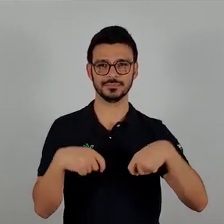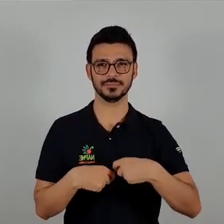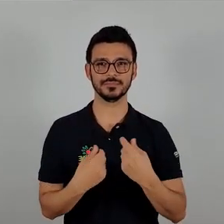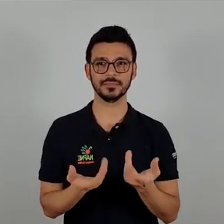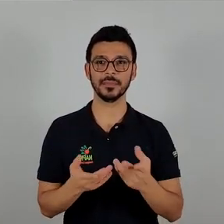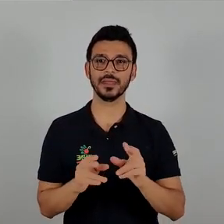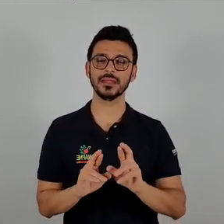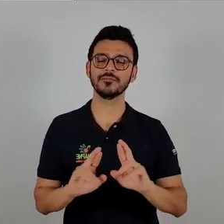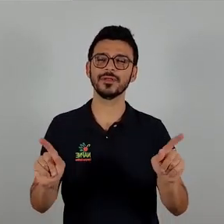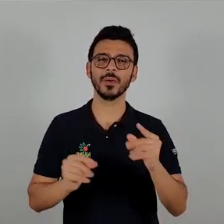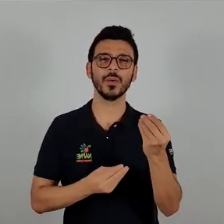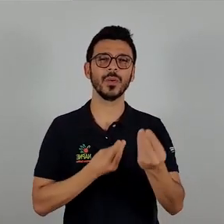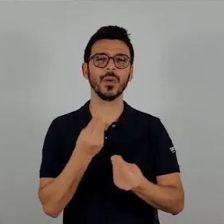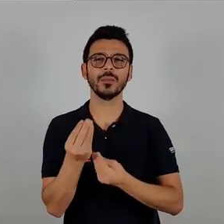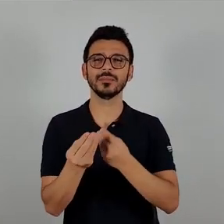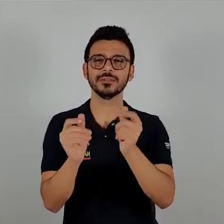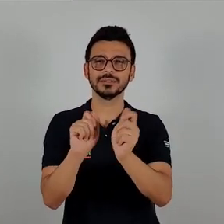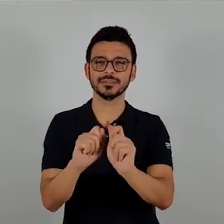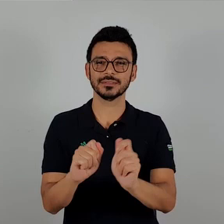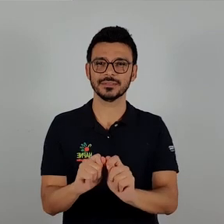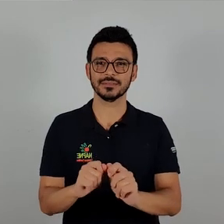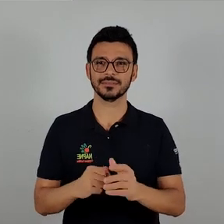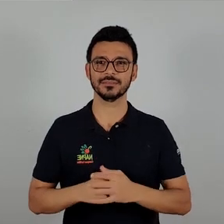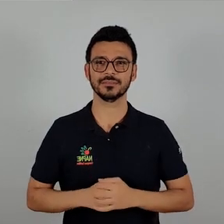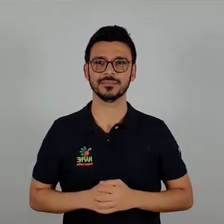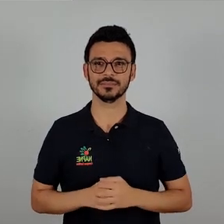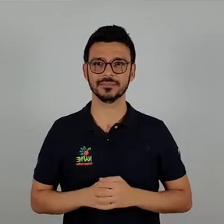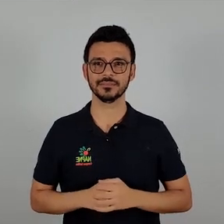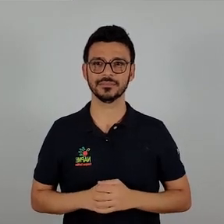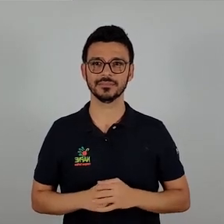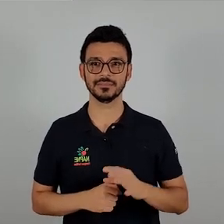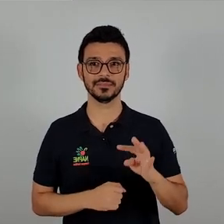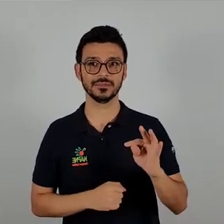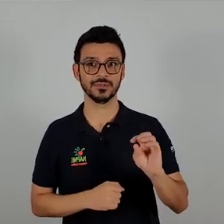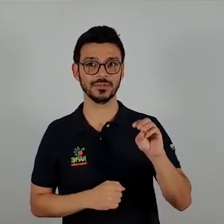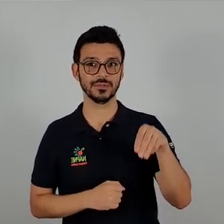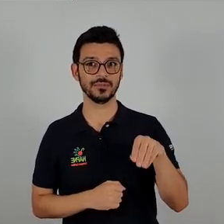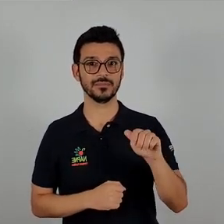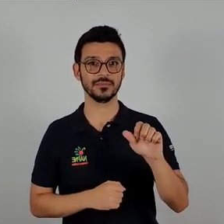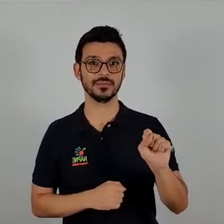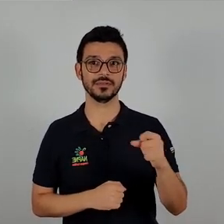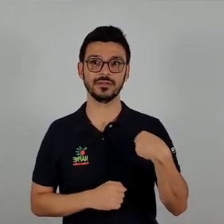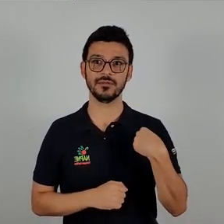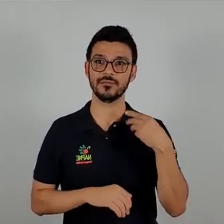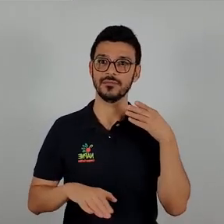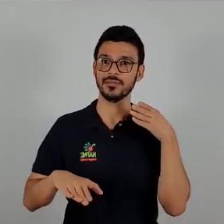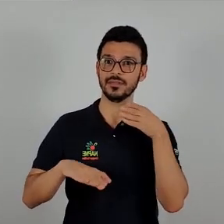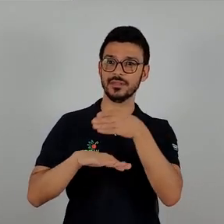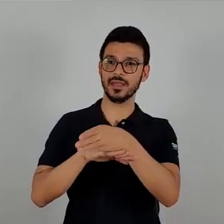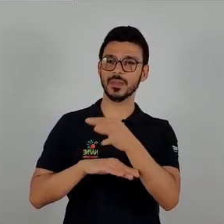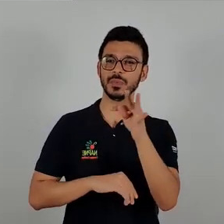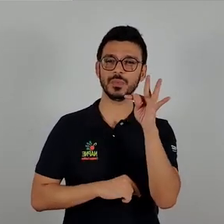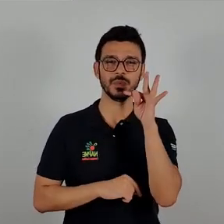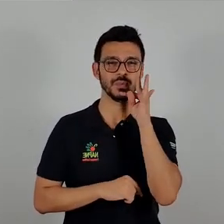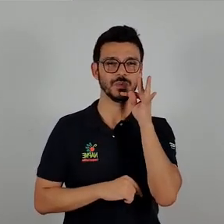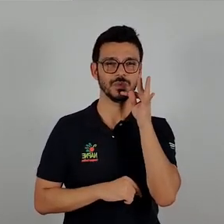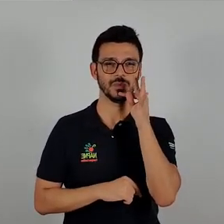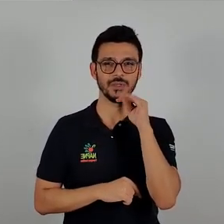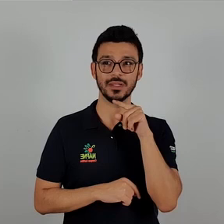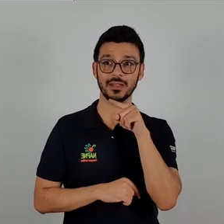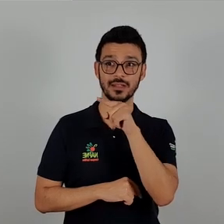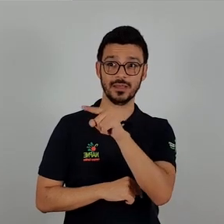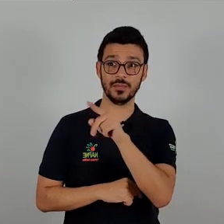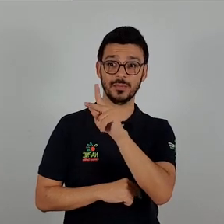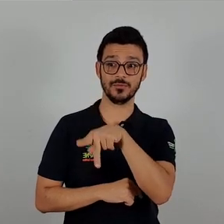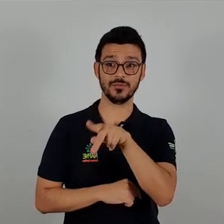se fosse as mãos do professor Matheus analisando o Thomas, e daí teve a consulta, né? Bem legal. Isso.